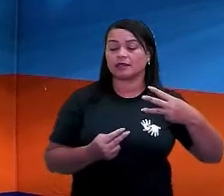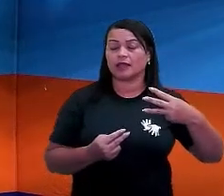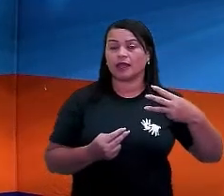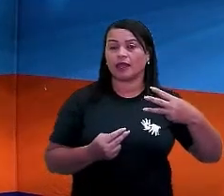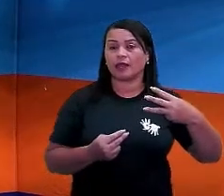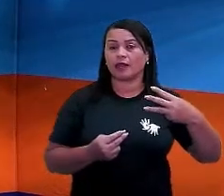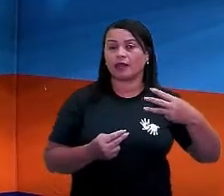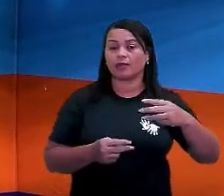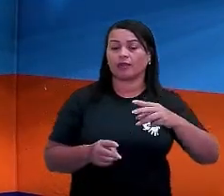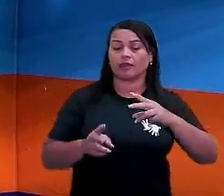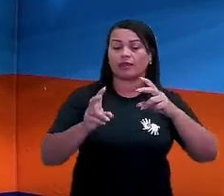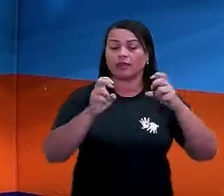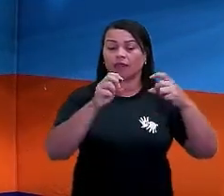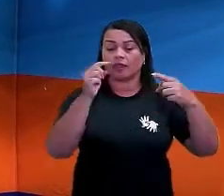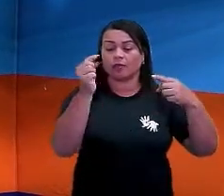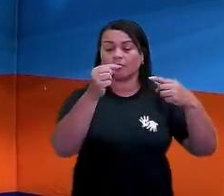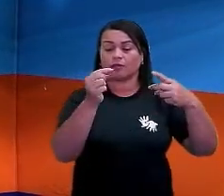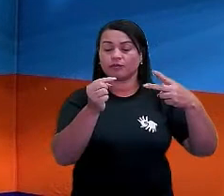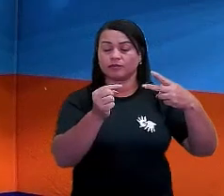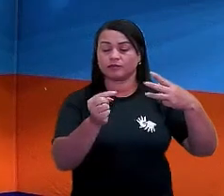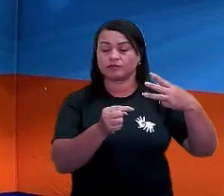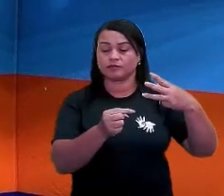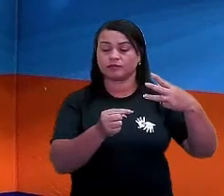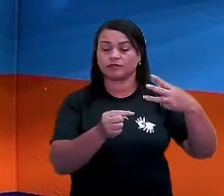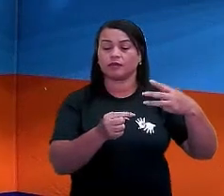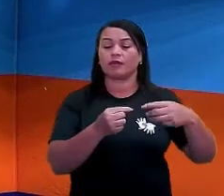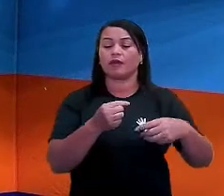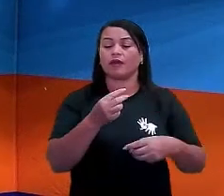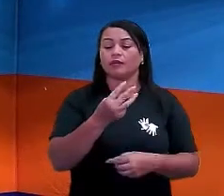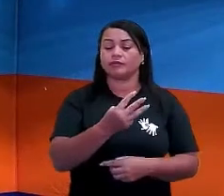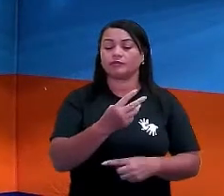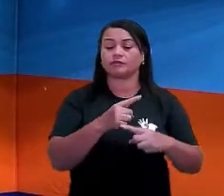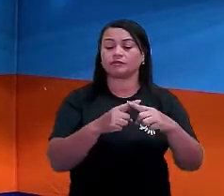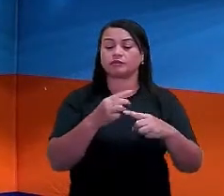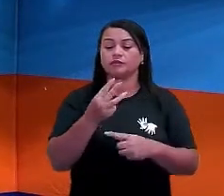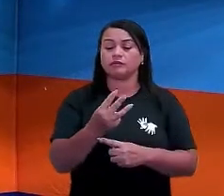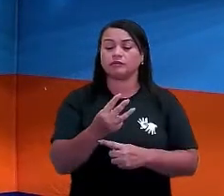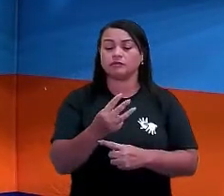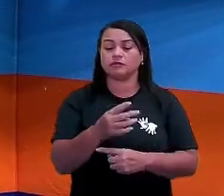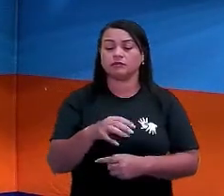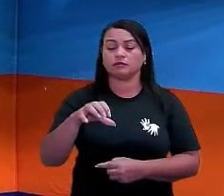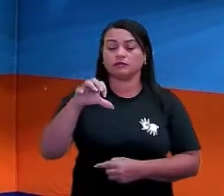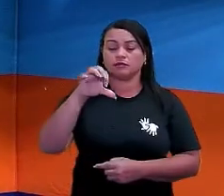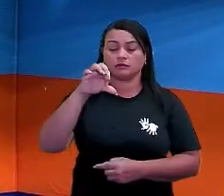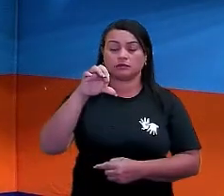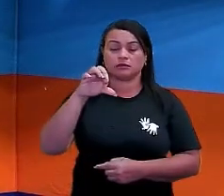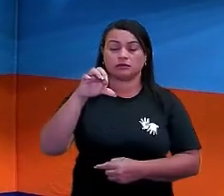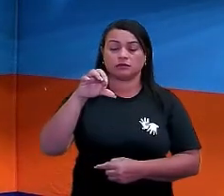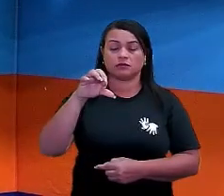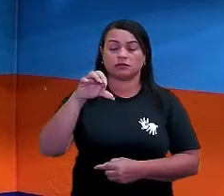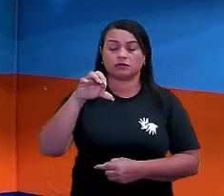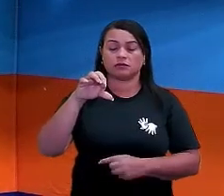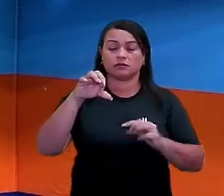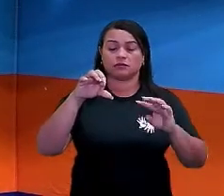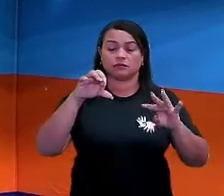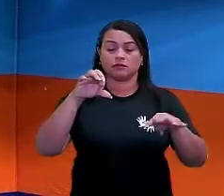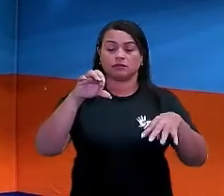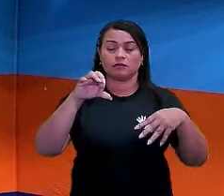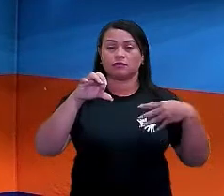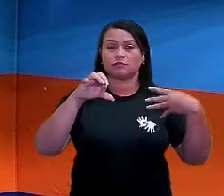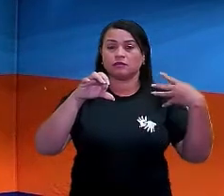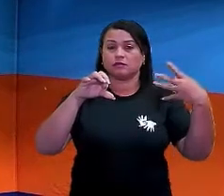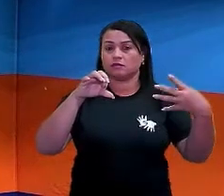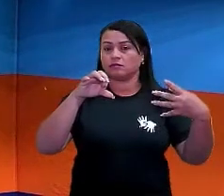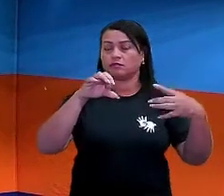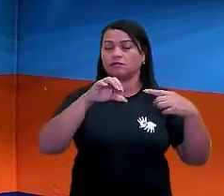vou triplicar o primeiro termo. 3 vezes 3, 9. E aí, no termo